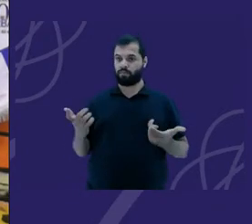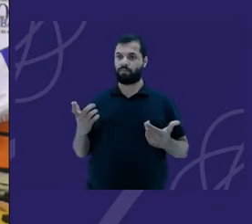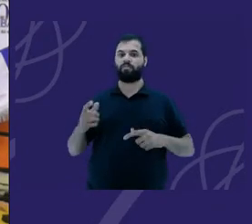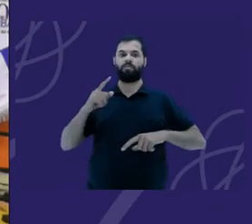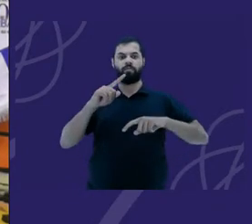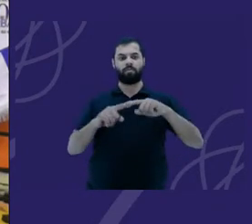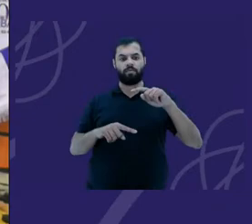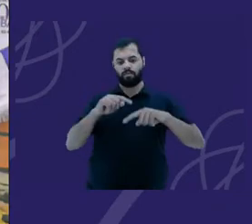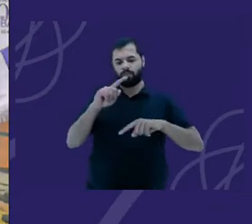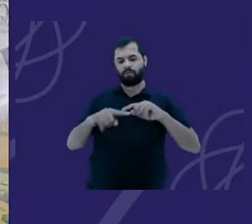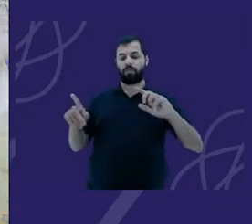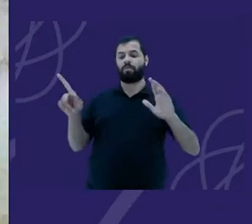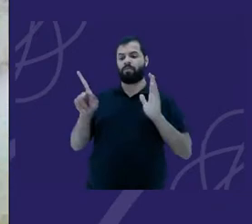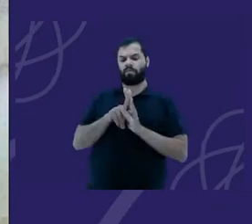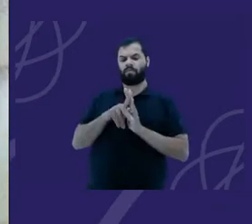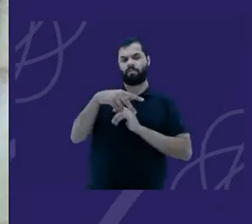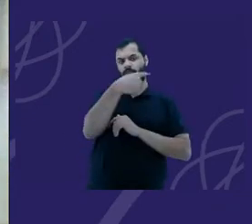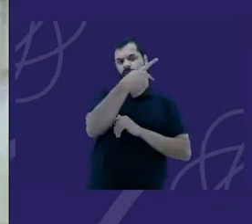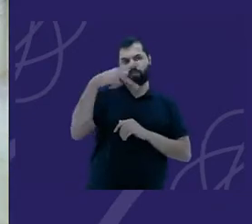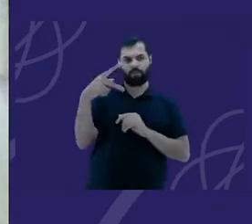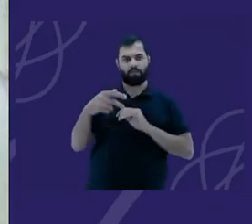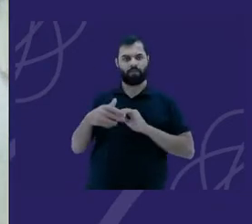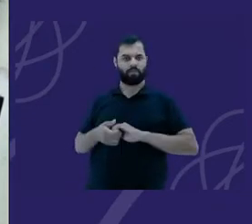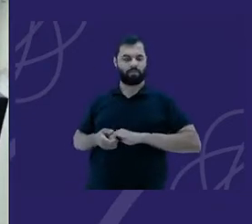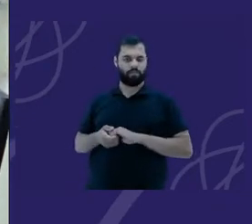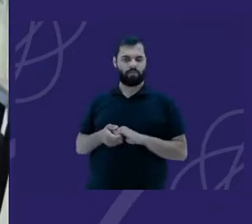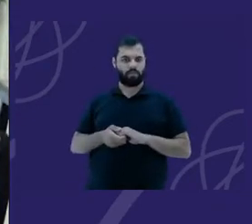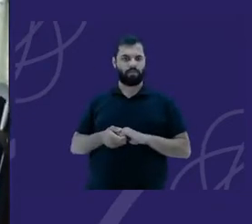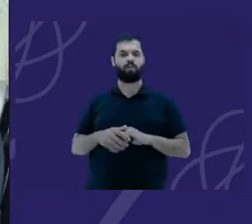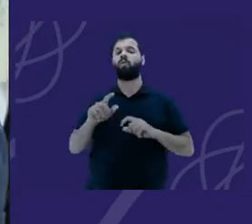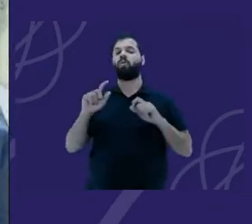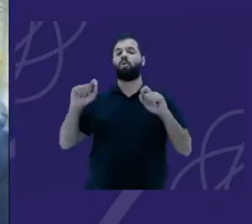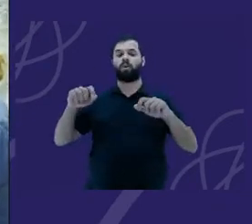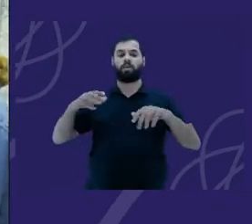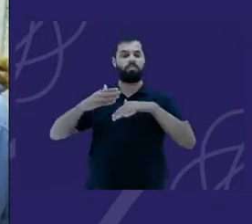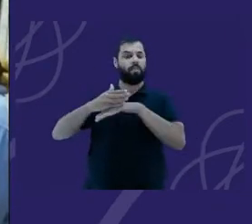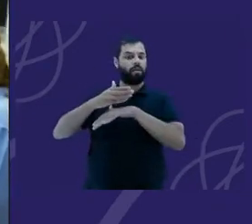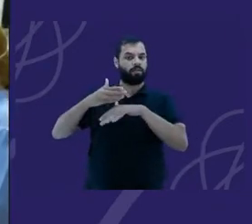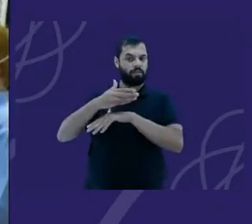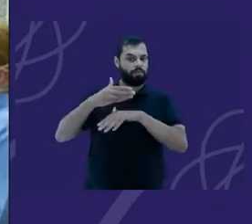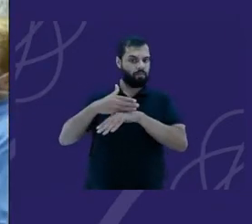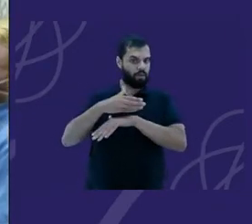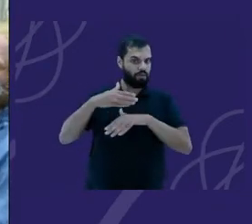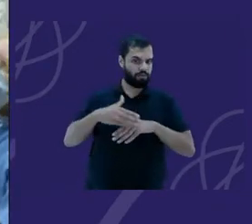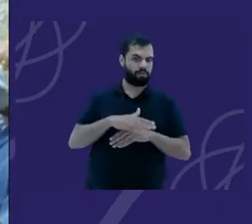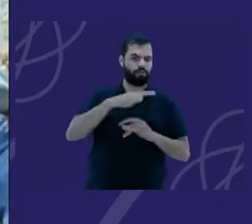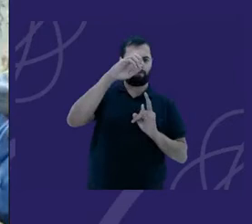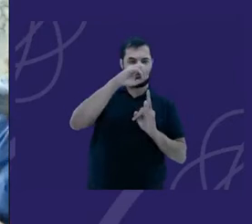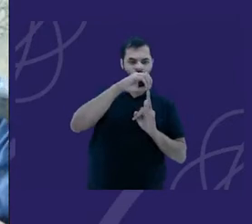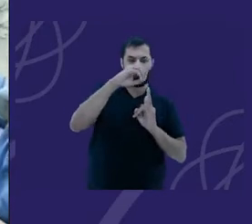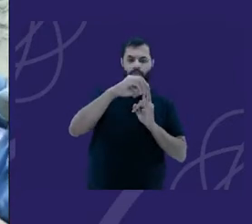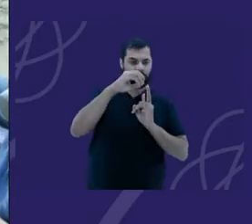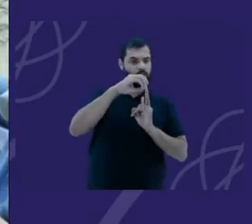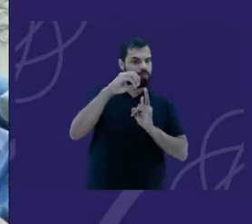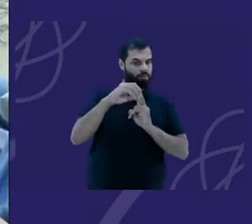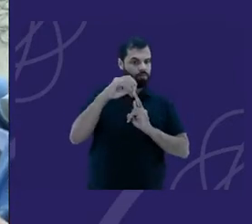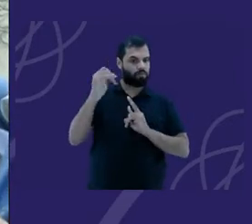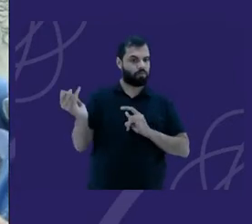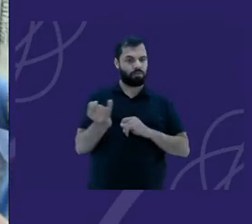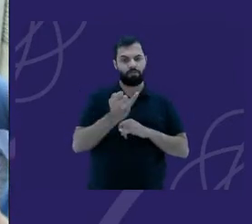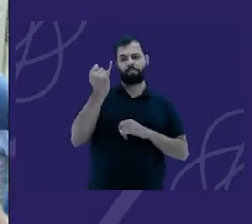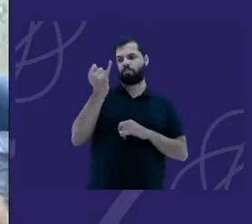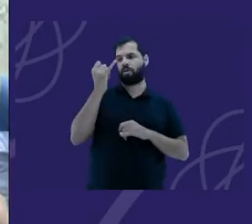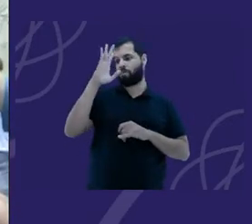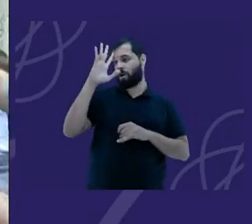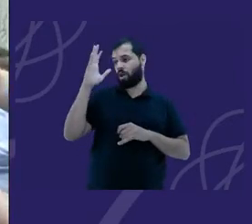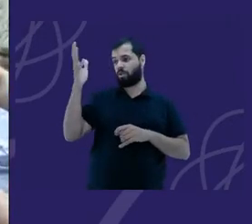que foi, né, esse trabalho da Fundação, né, Oswaldo Cruz, em resolver,